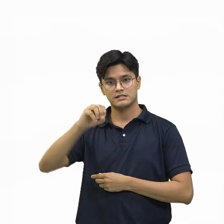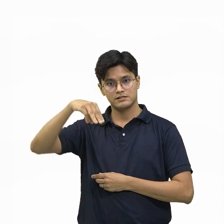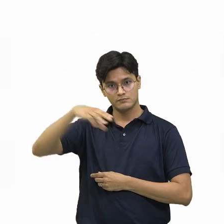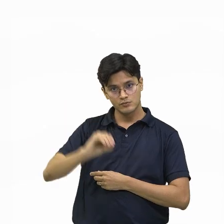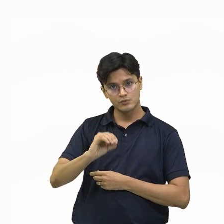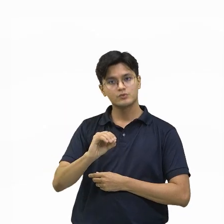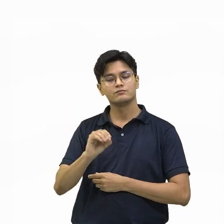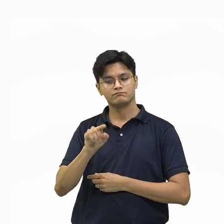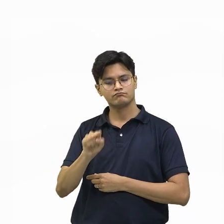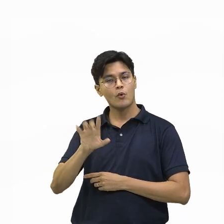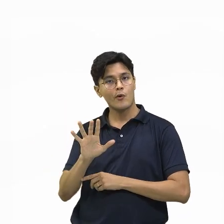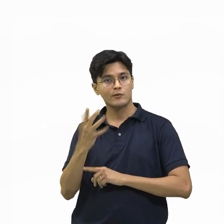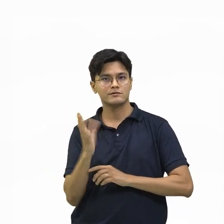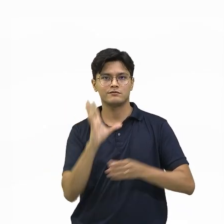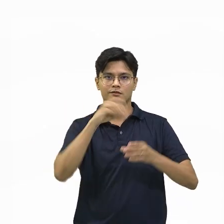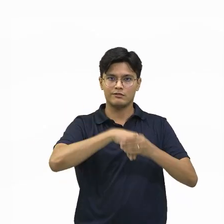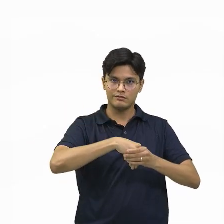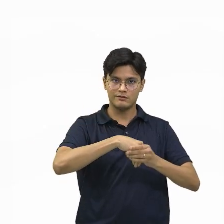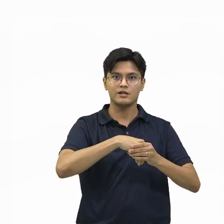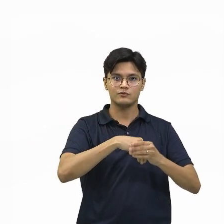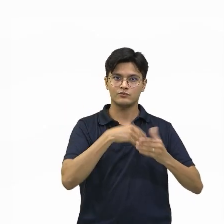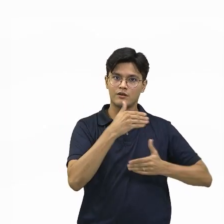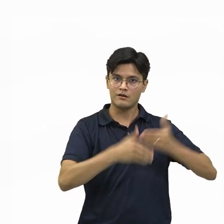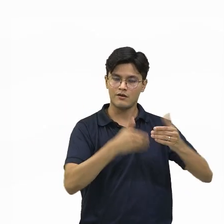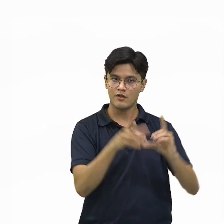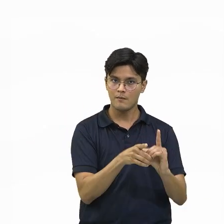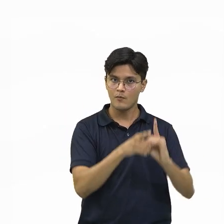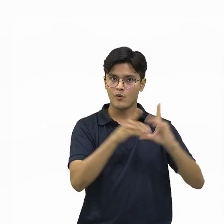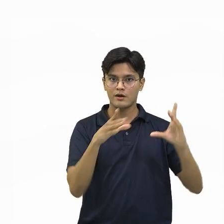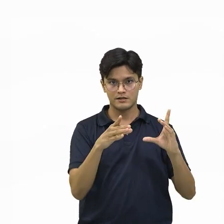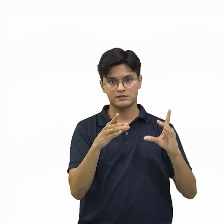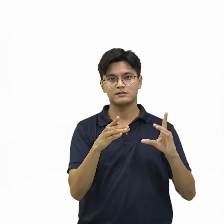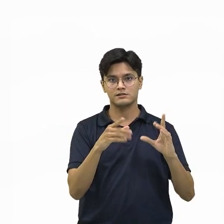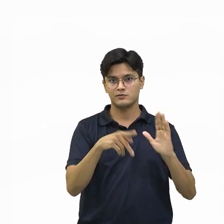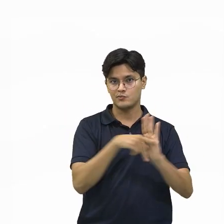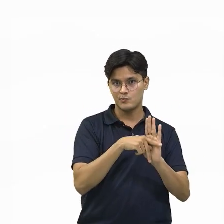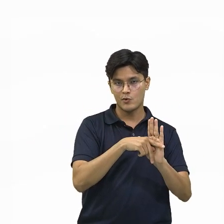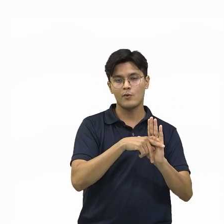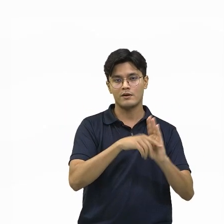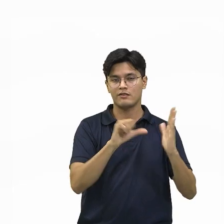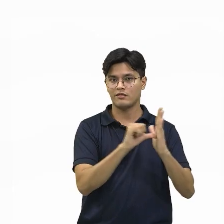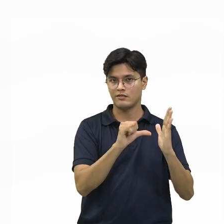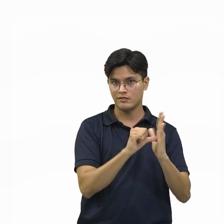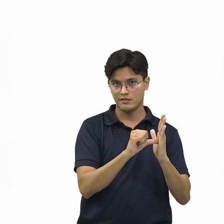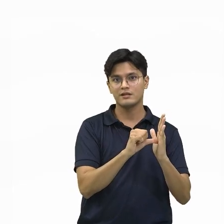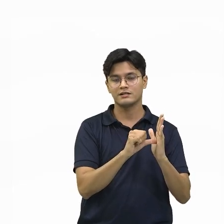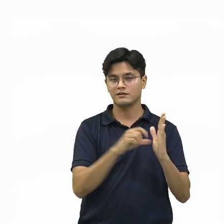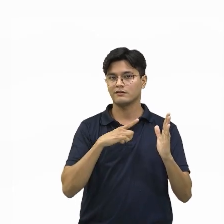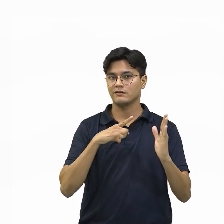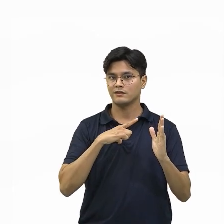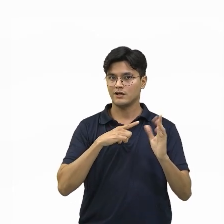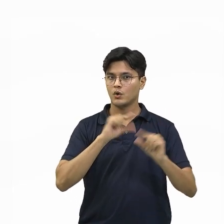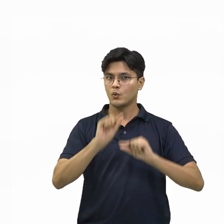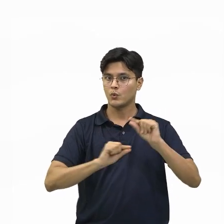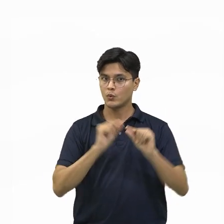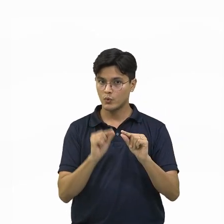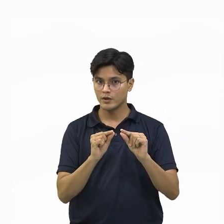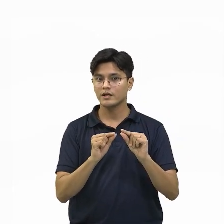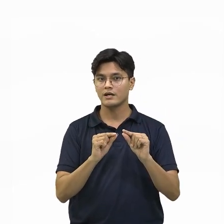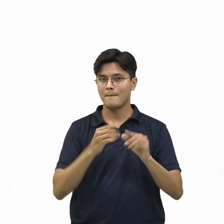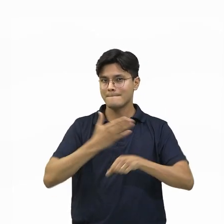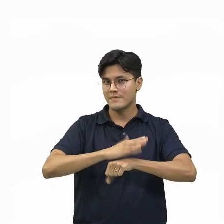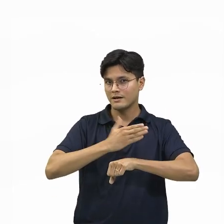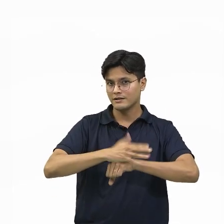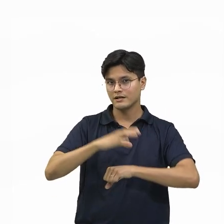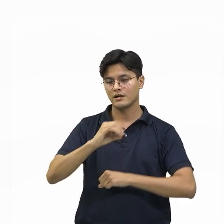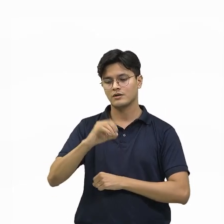democracia ateniense, a instituição do ostracismo, que era a suspensão dos direitos políticos